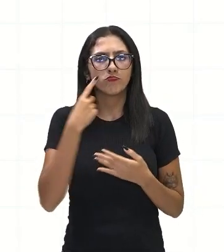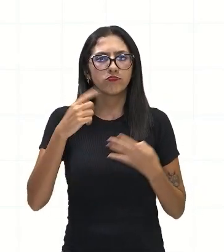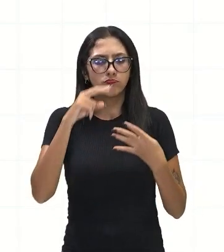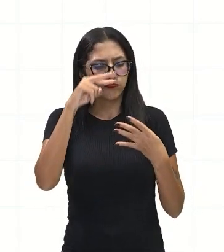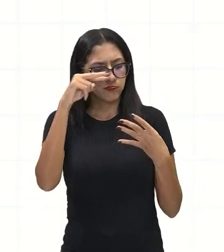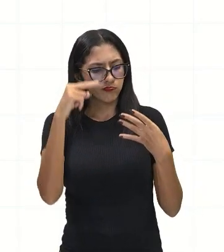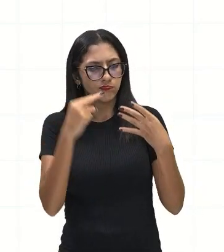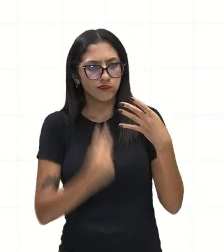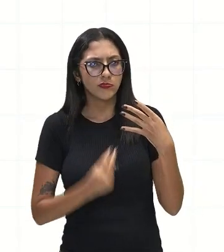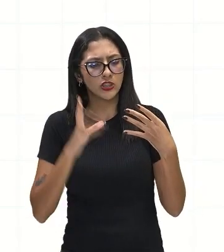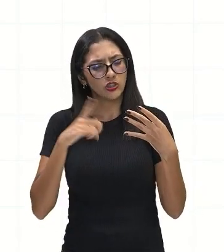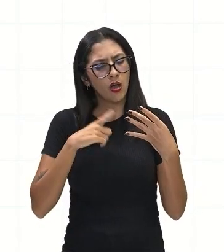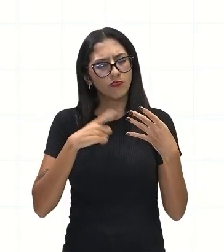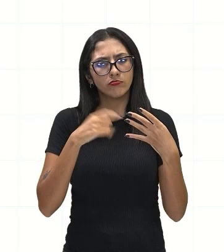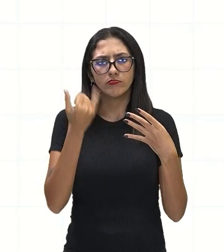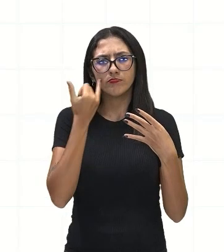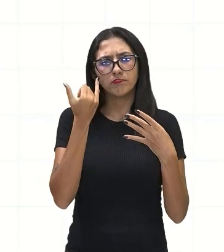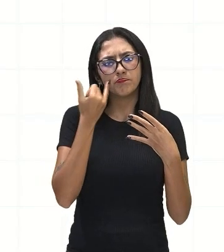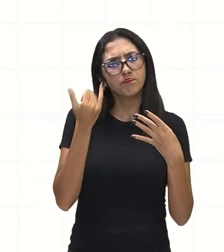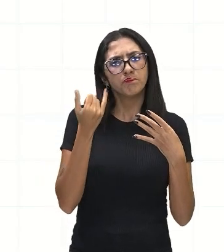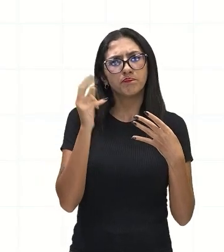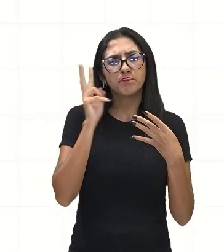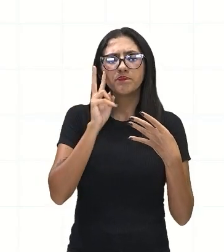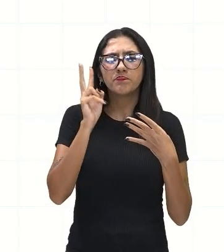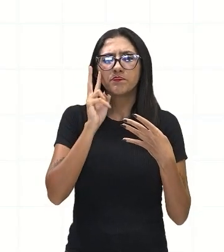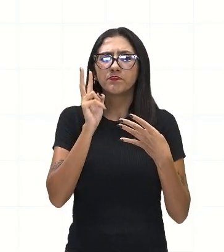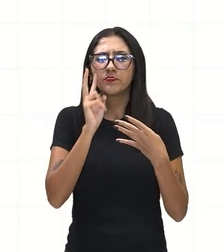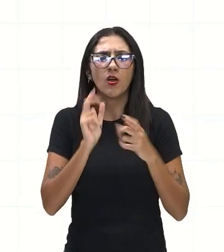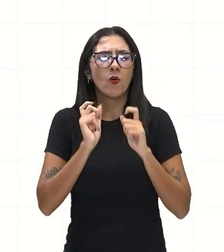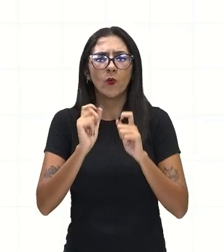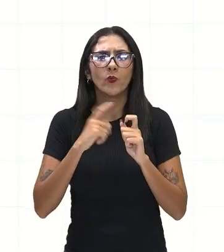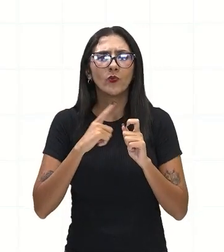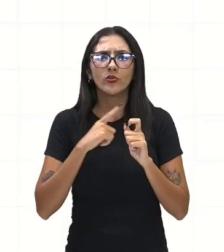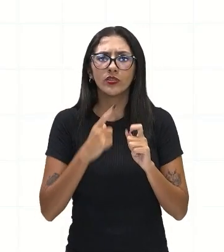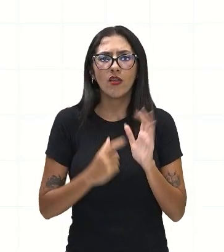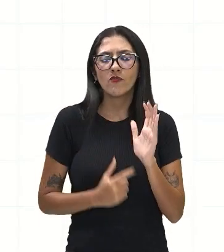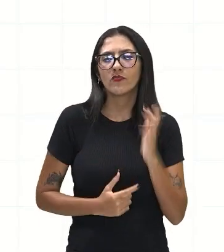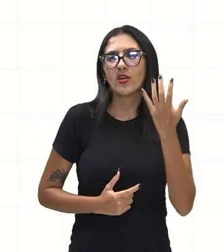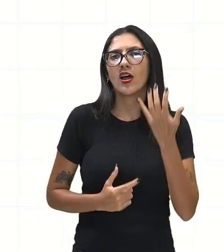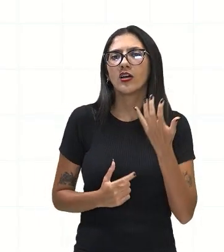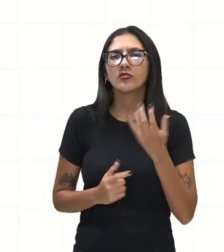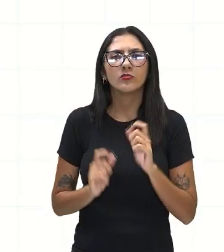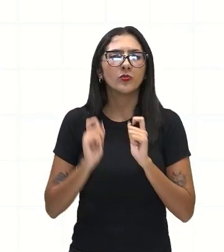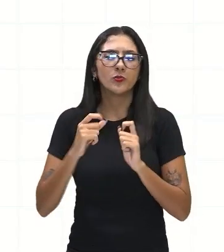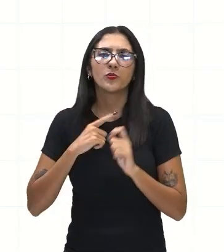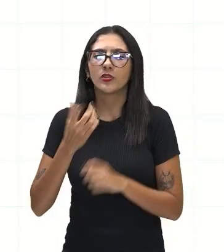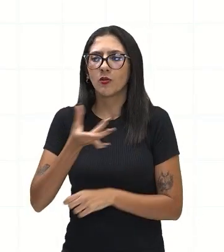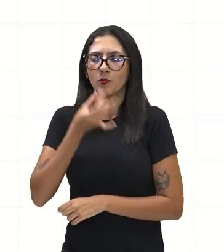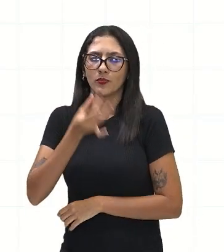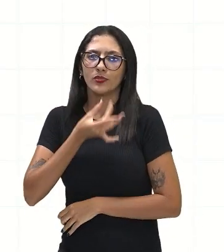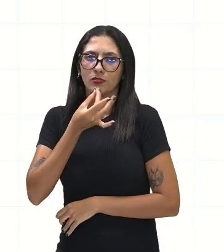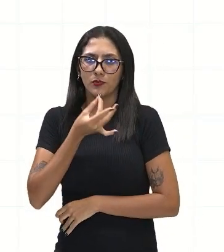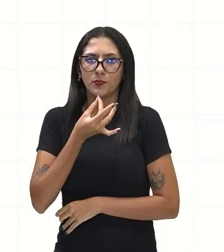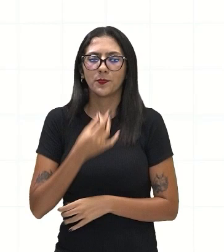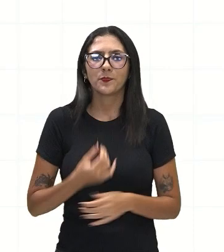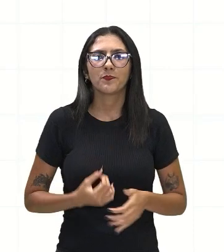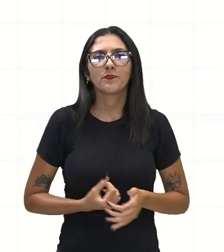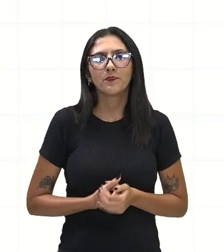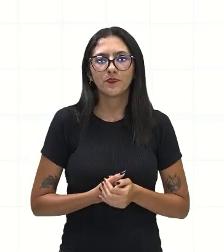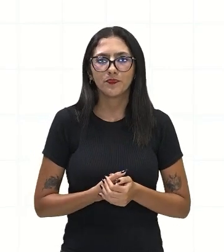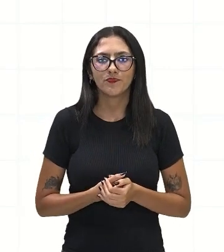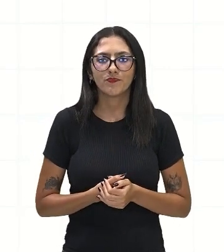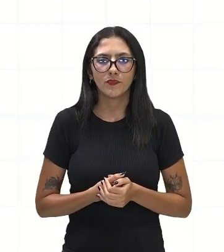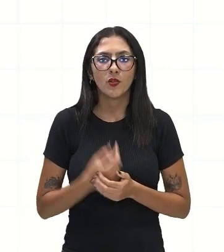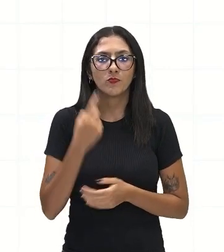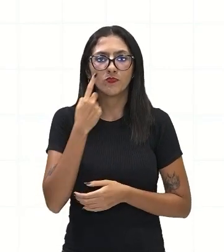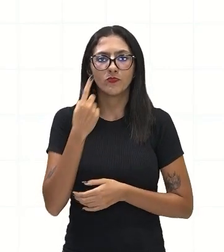para extrair, né? Aqui, o que é fato e o que é opinião. Olha, sempre gostei muito de